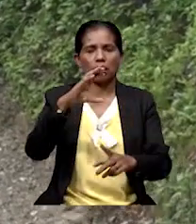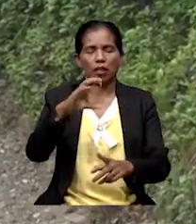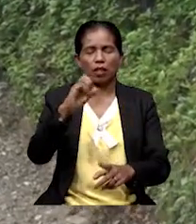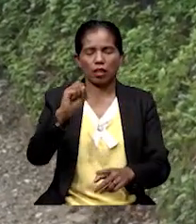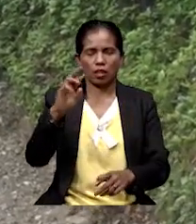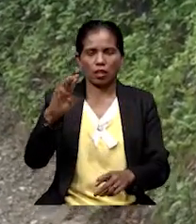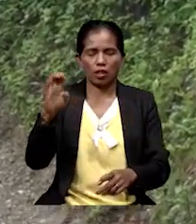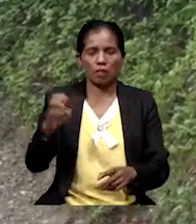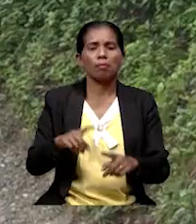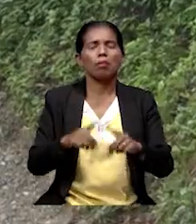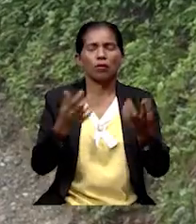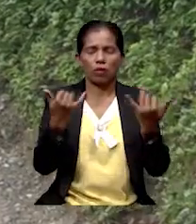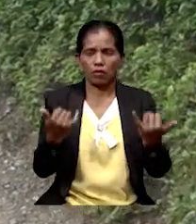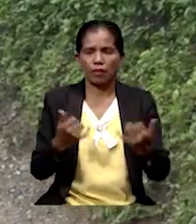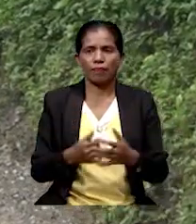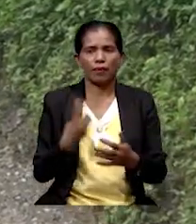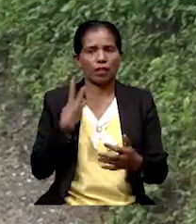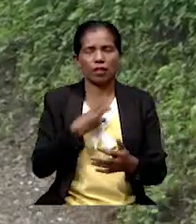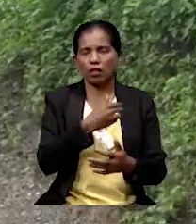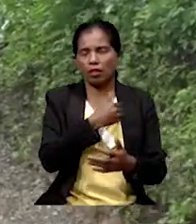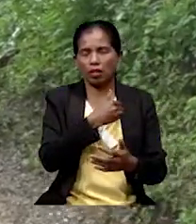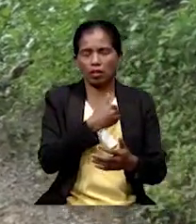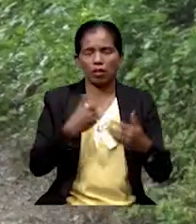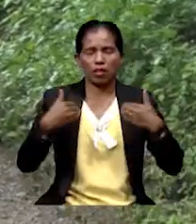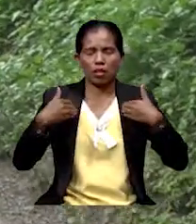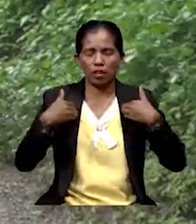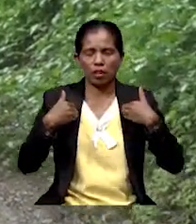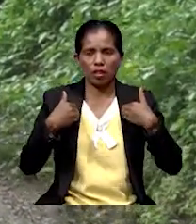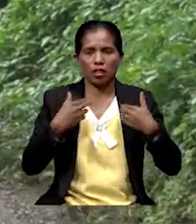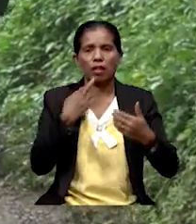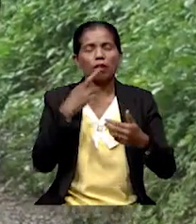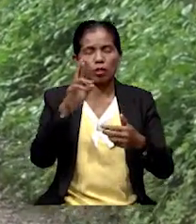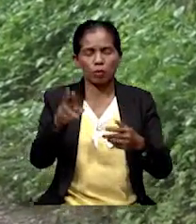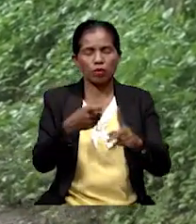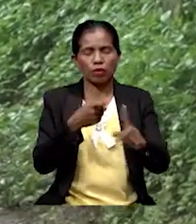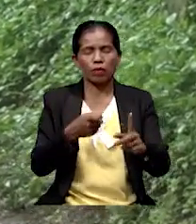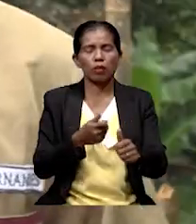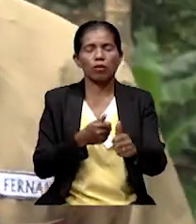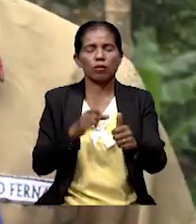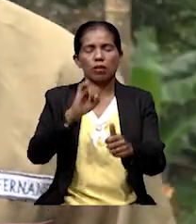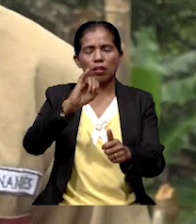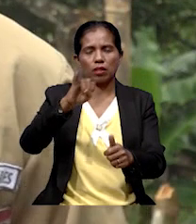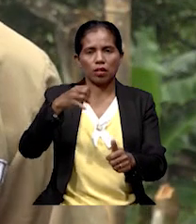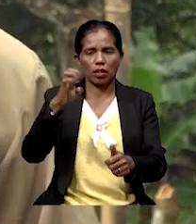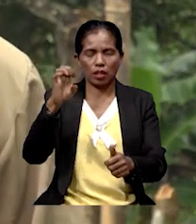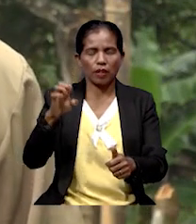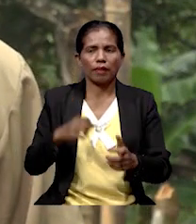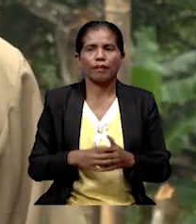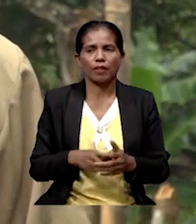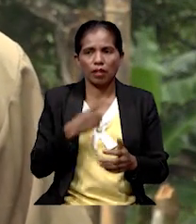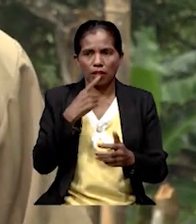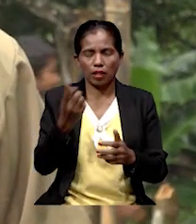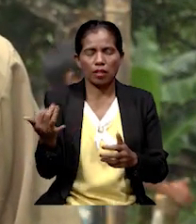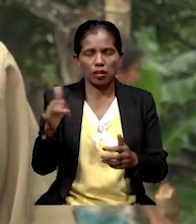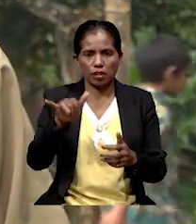agora ita sidau ki resposta usi na ba mebeto iru si JN ini ite ha resposta ona ye je rasik ate te kata